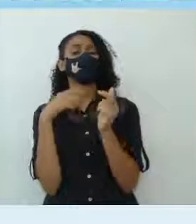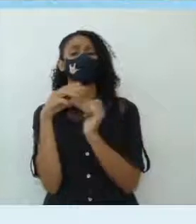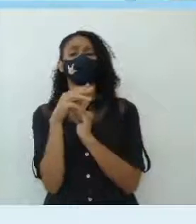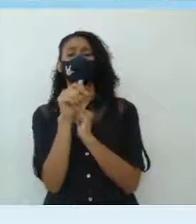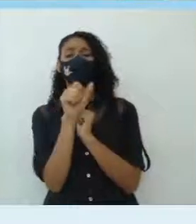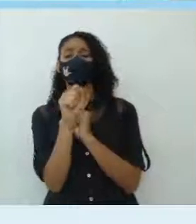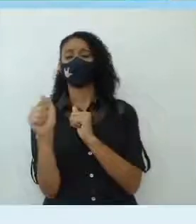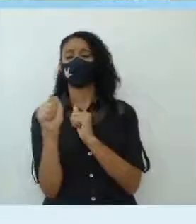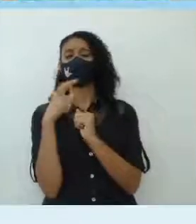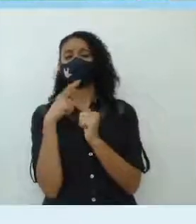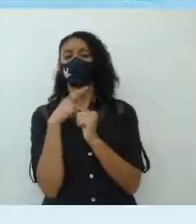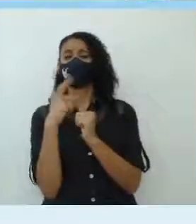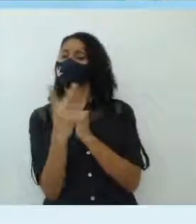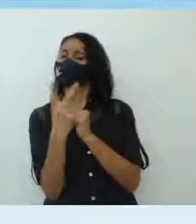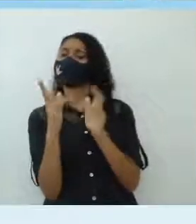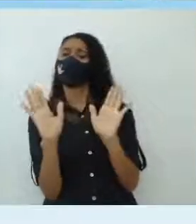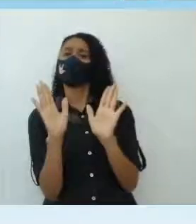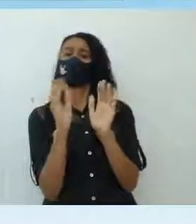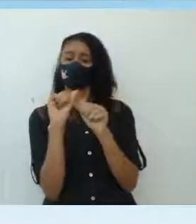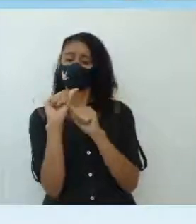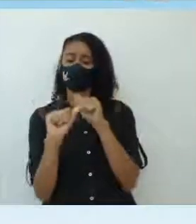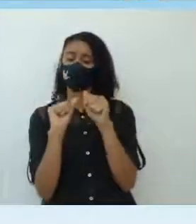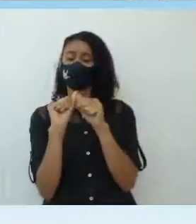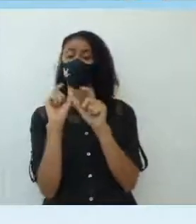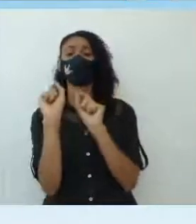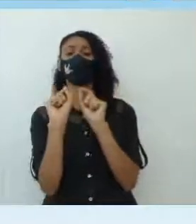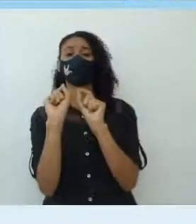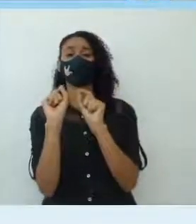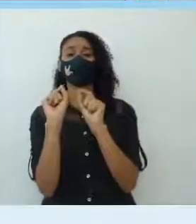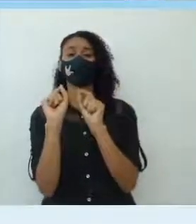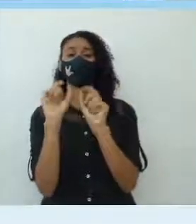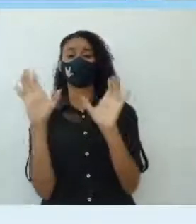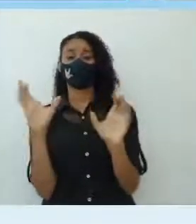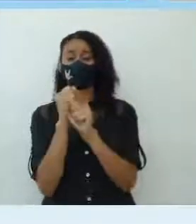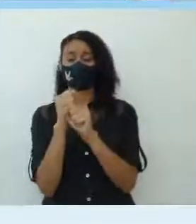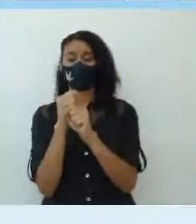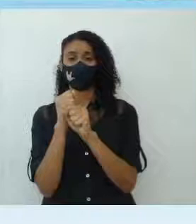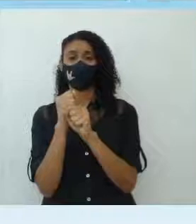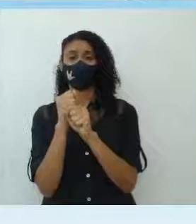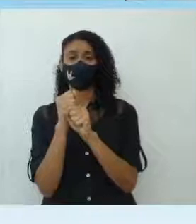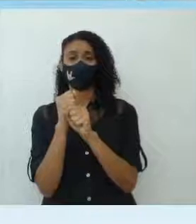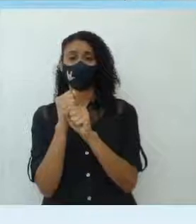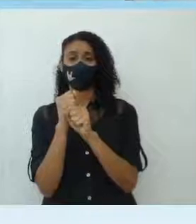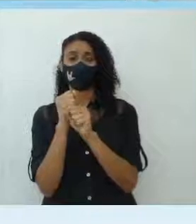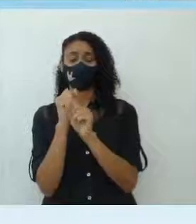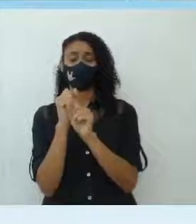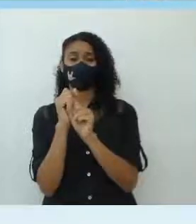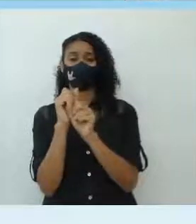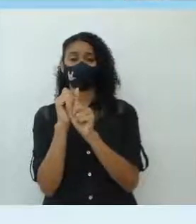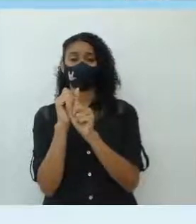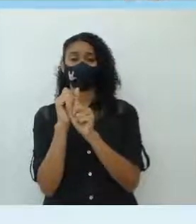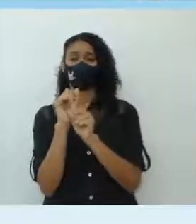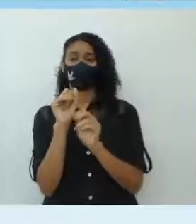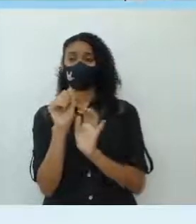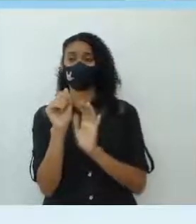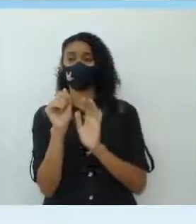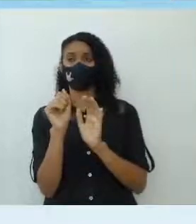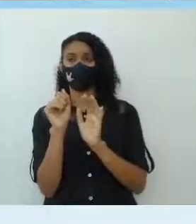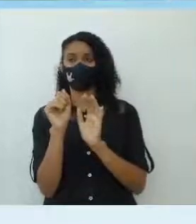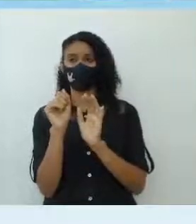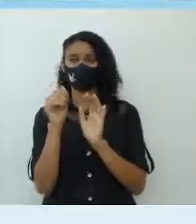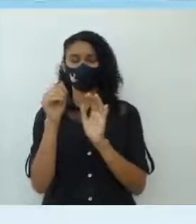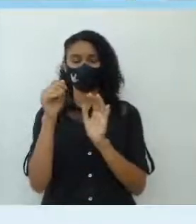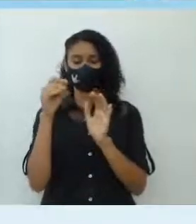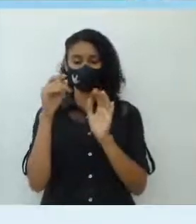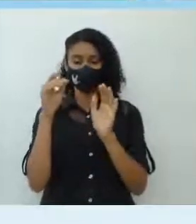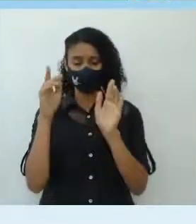átomos? A massa dos átomos ela é a soma das massas das partículas que constituem esse